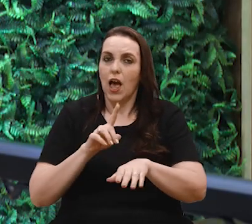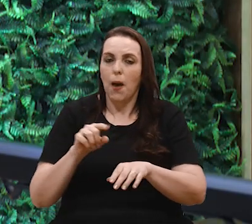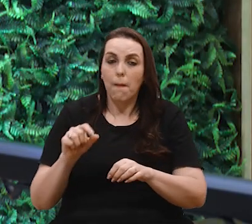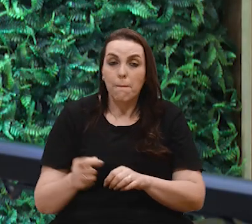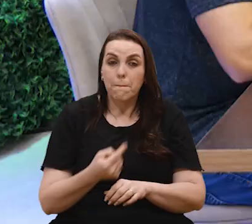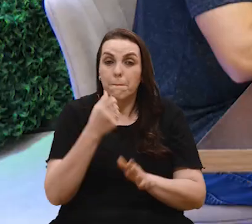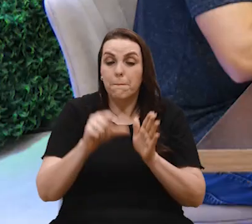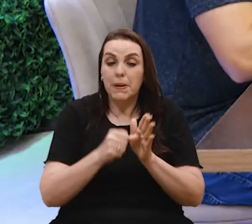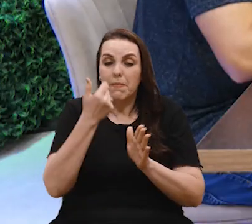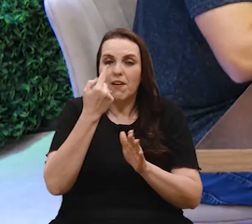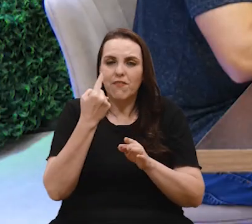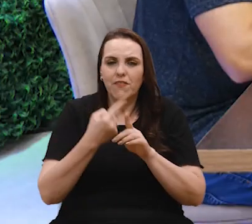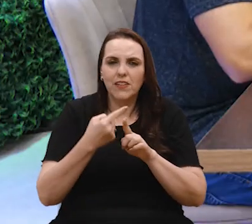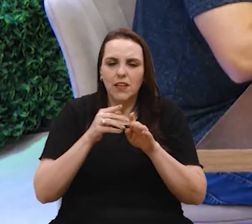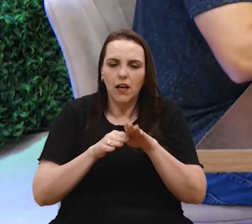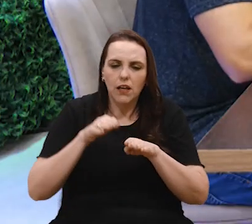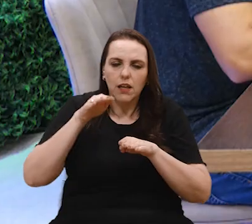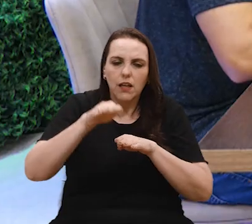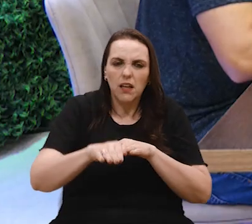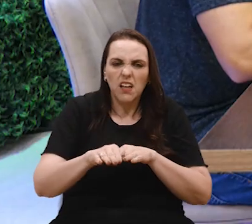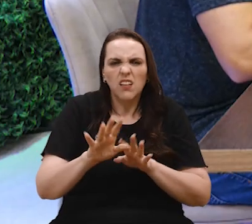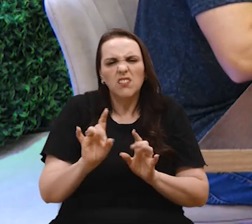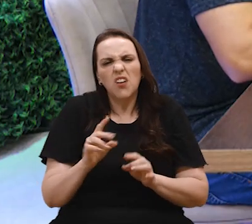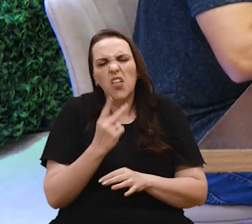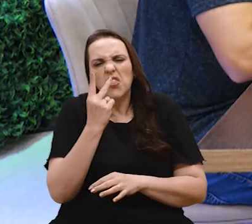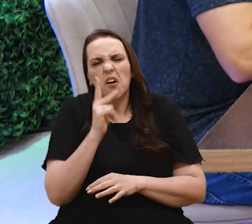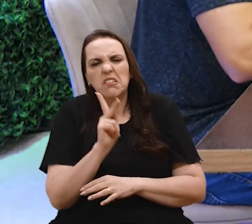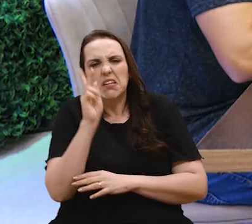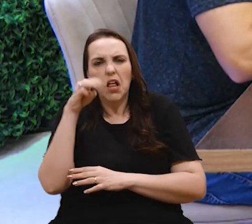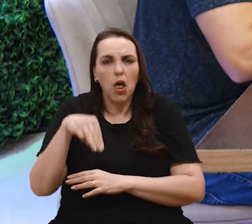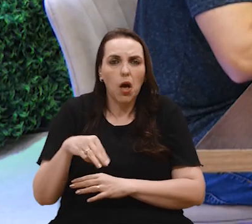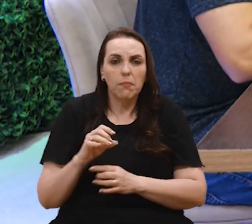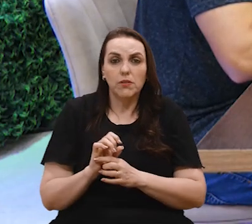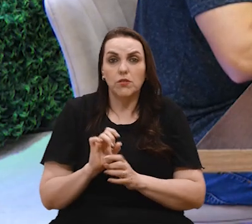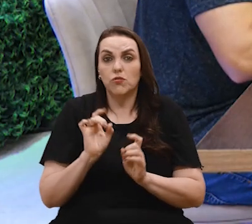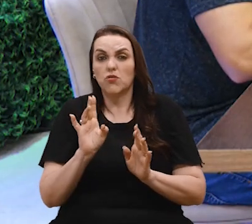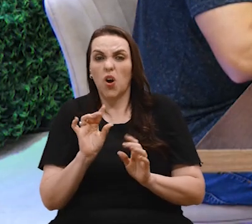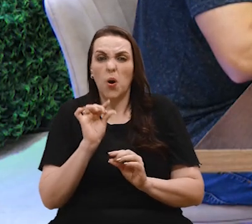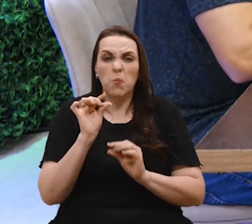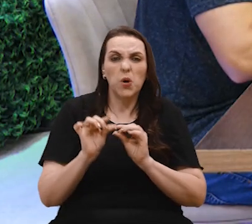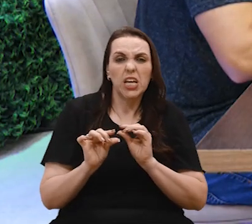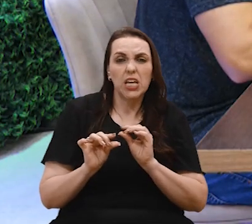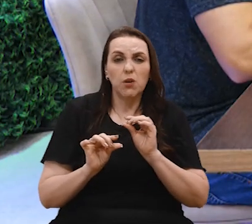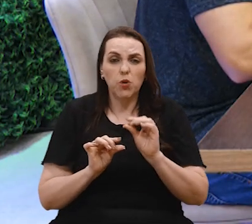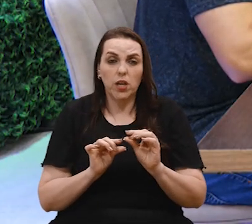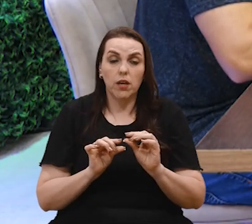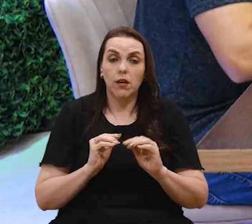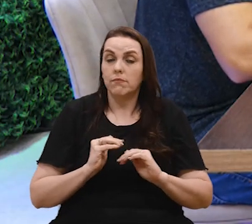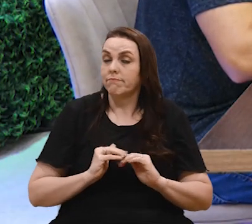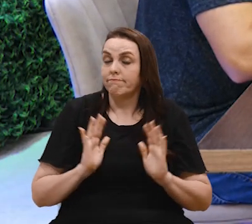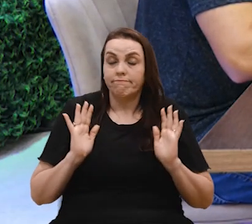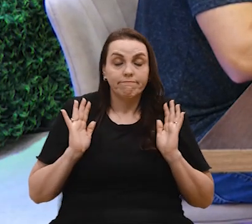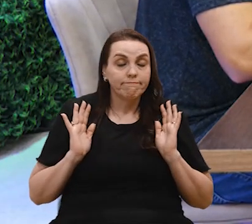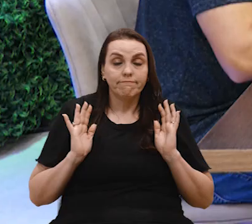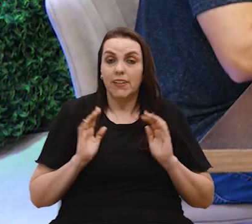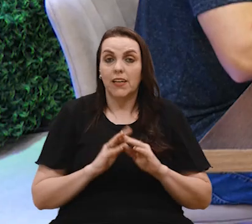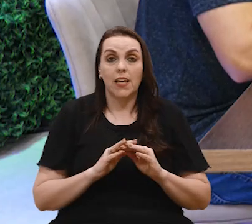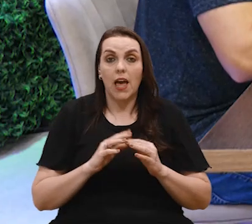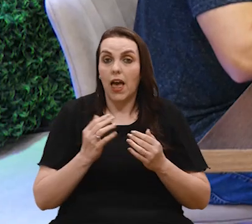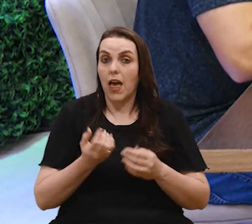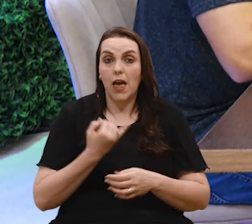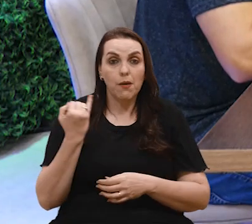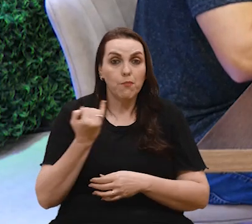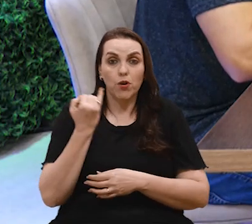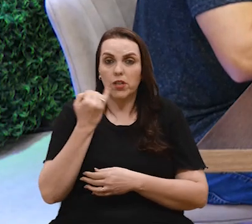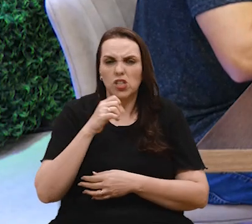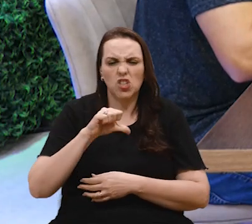o primeiro. Né? Que quando tu diz, poxa, mas eu só faço 2 quilômetros, alguém vai dizer, não, mas eu só faço... Faz muito mais do que 90